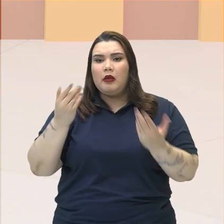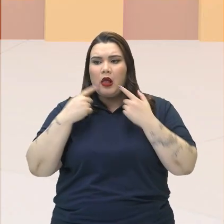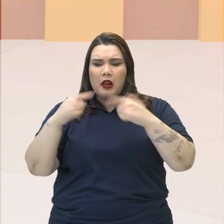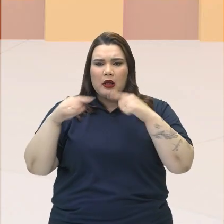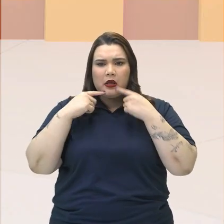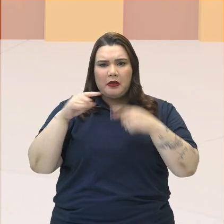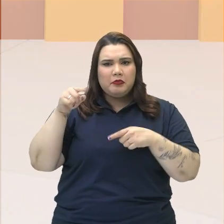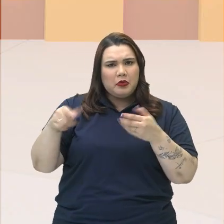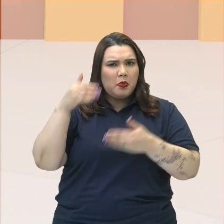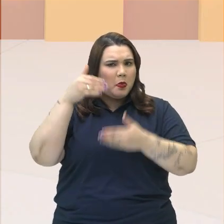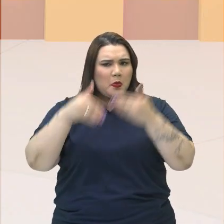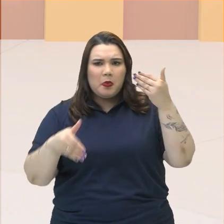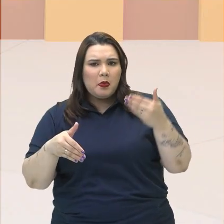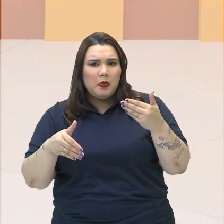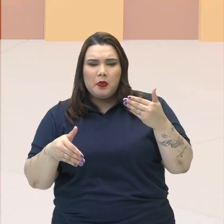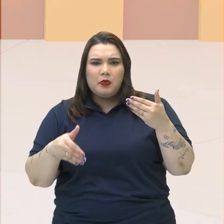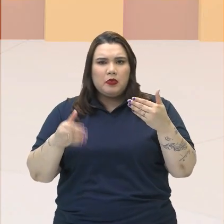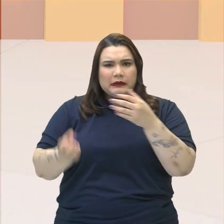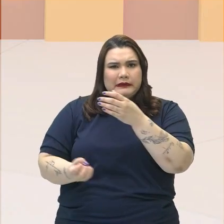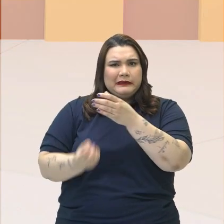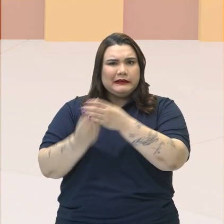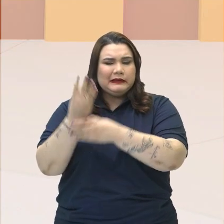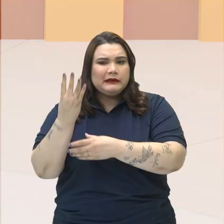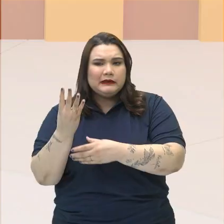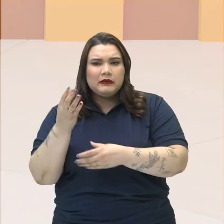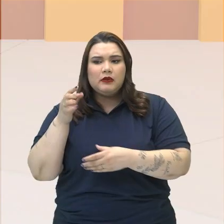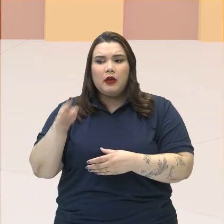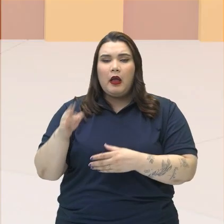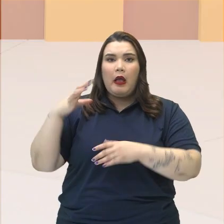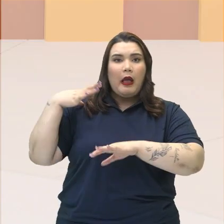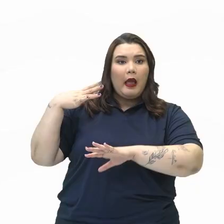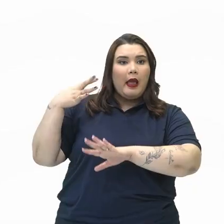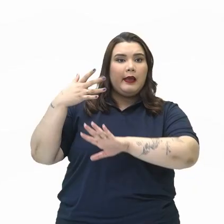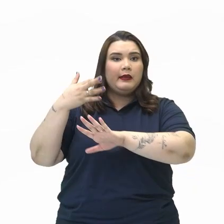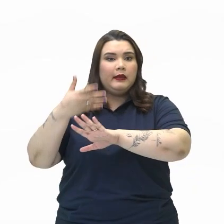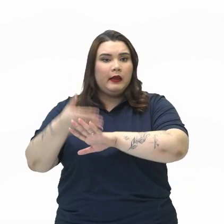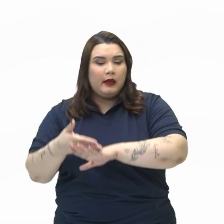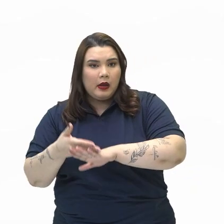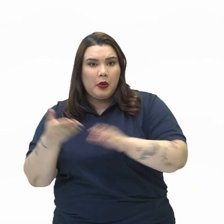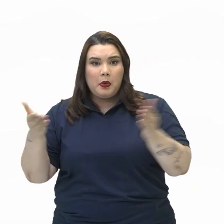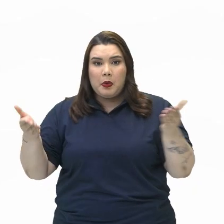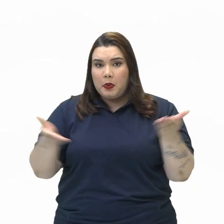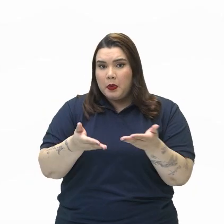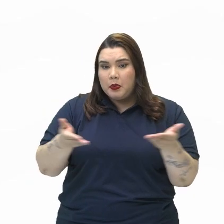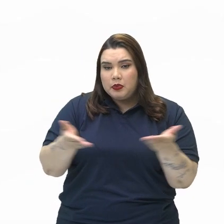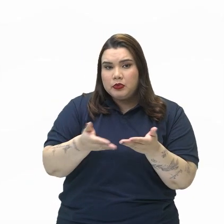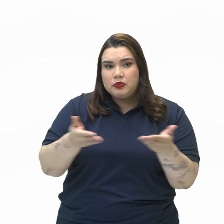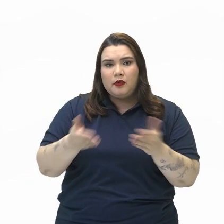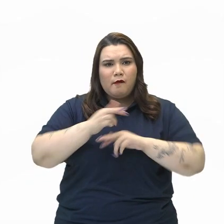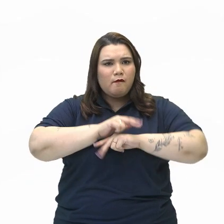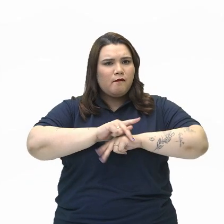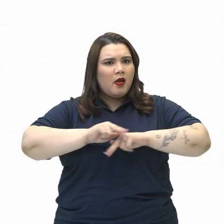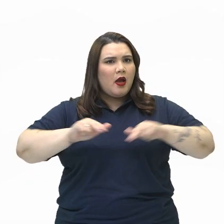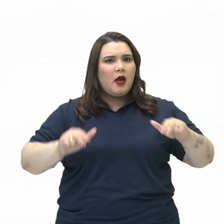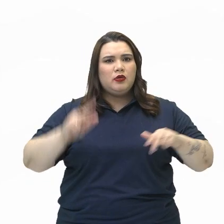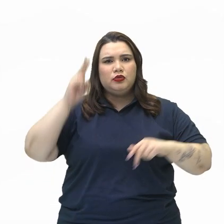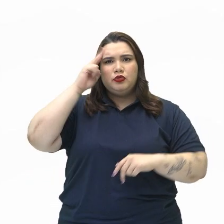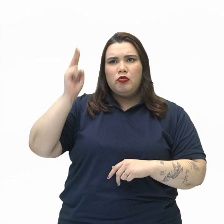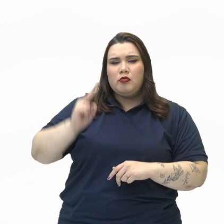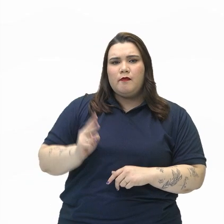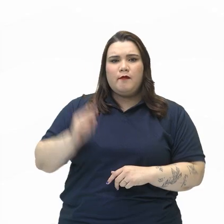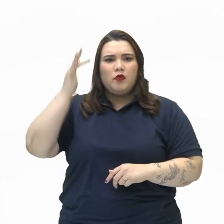criticaram essa teoria. Desde o seu surgimento até os dias atuais, diversos